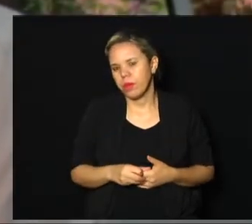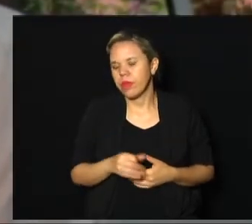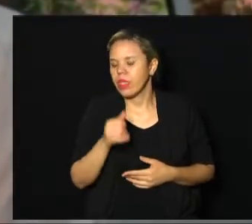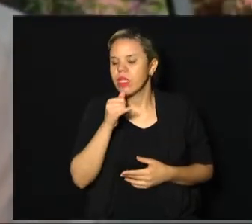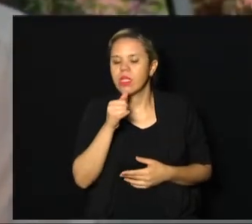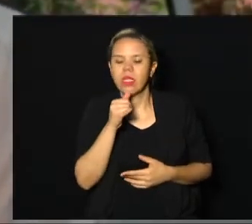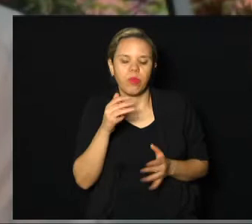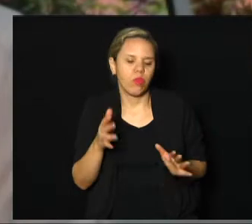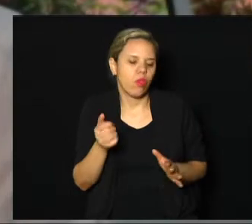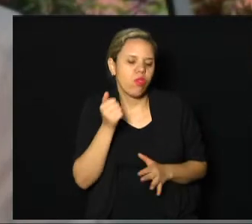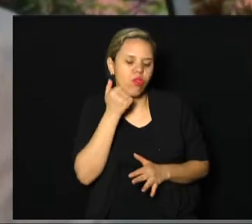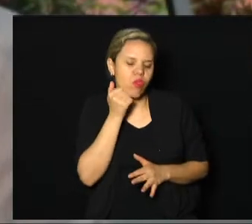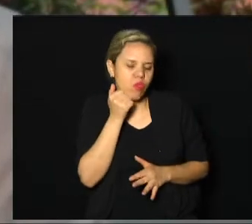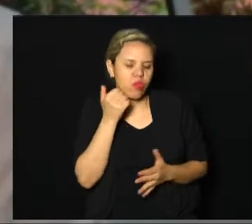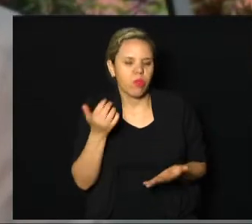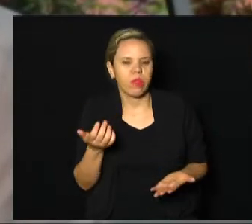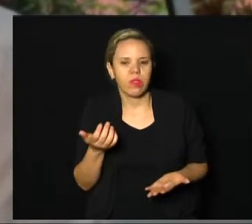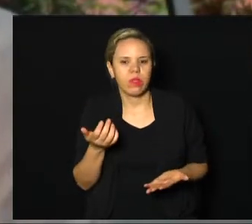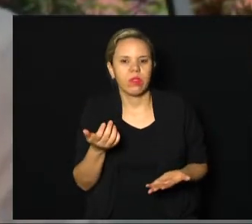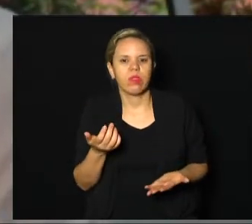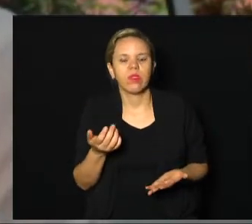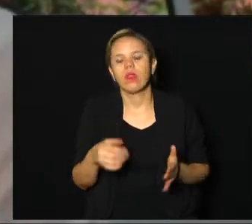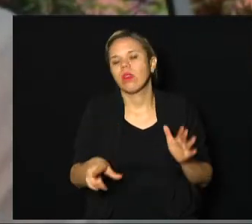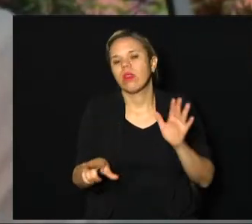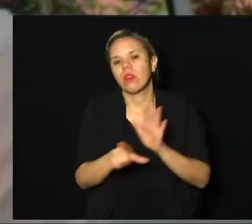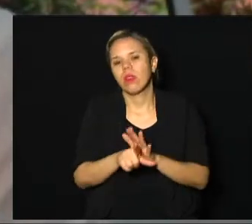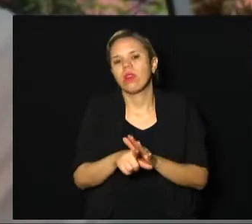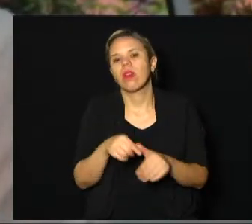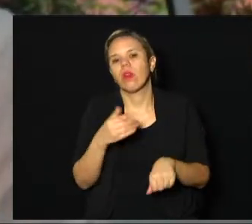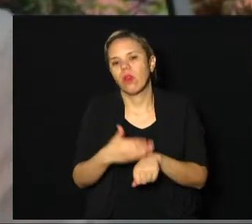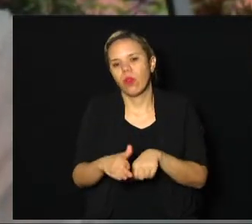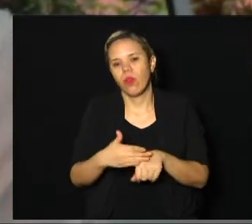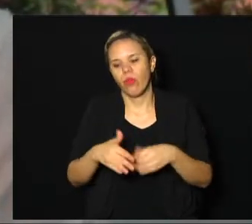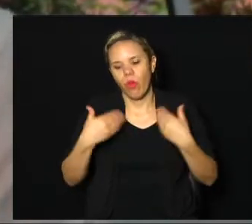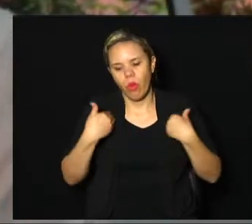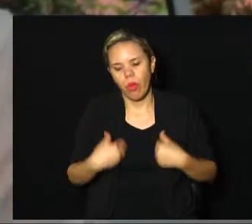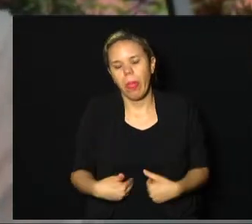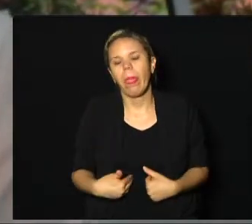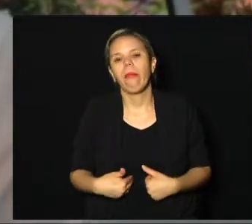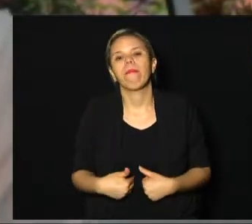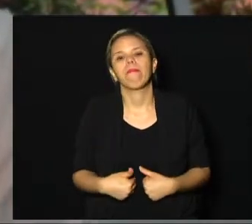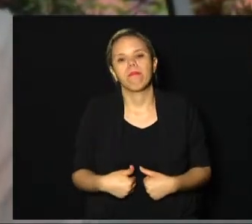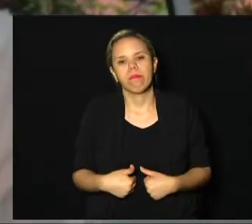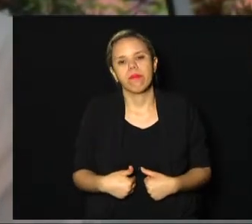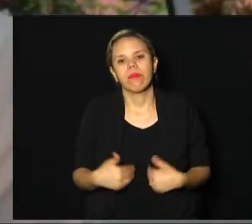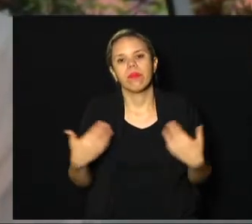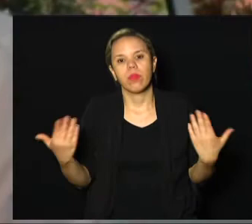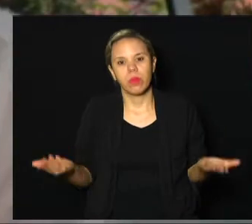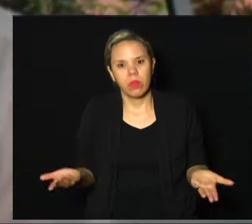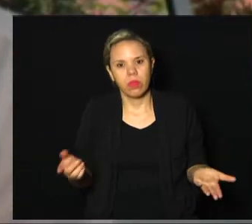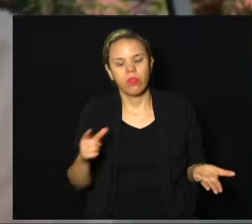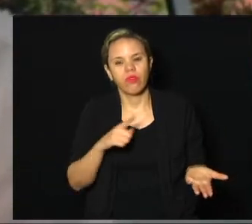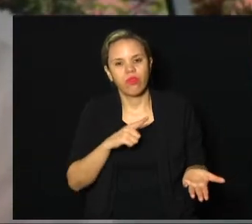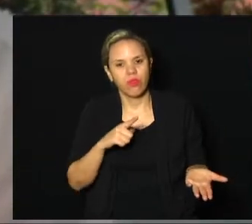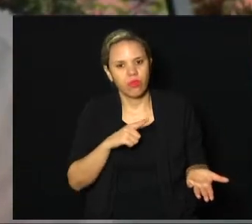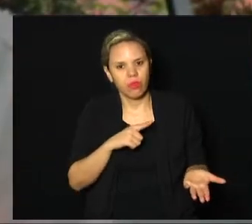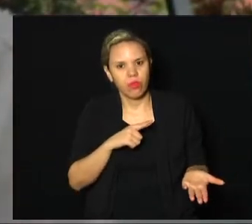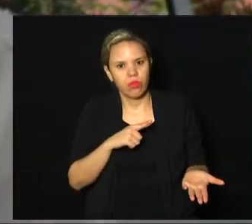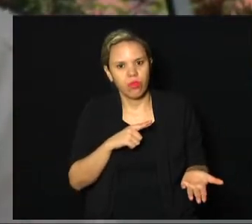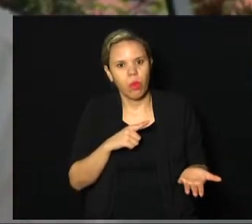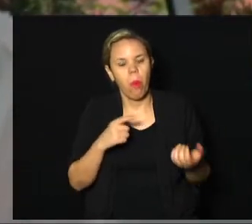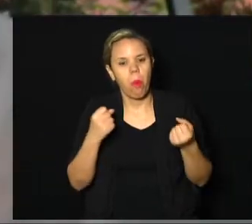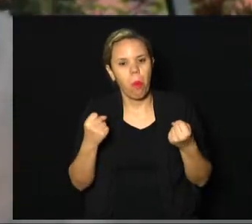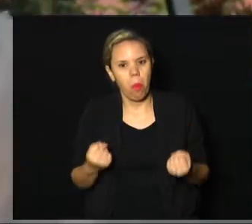Ortopedia é basicamente leis da física aplicadas ao corpo. Então, quando a gente tem um